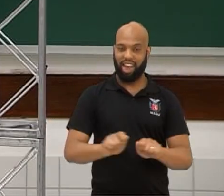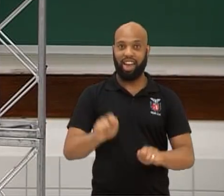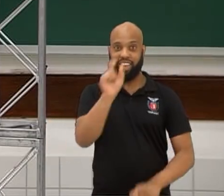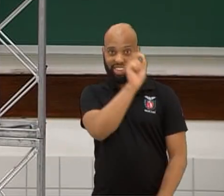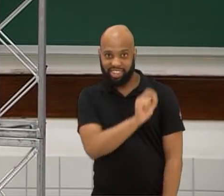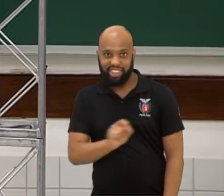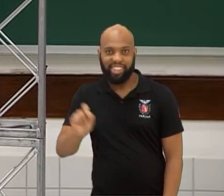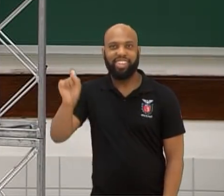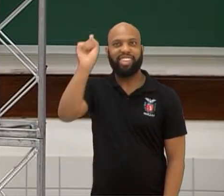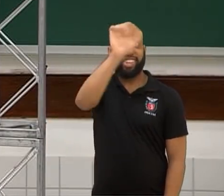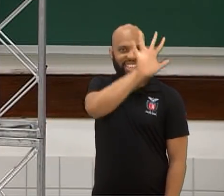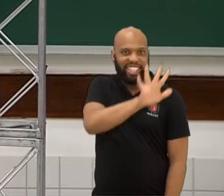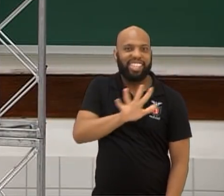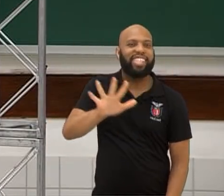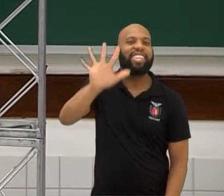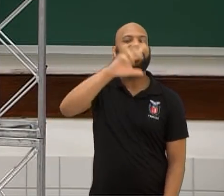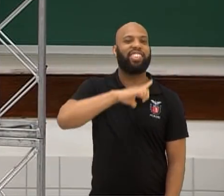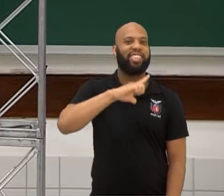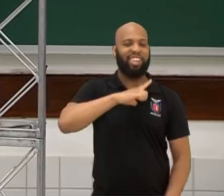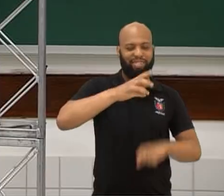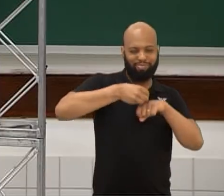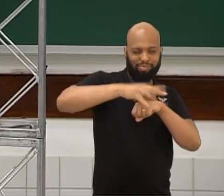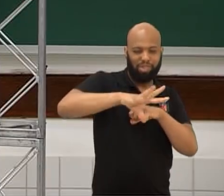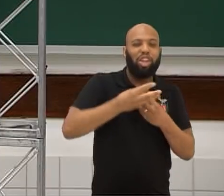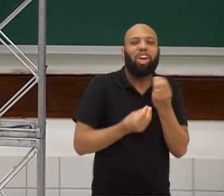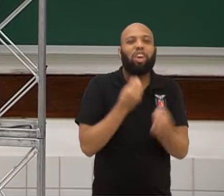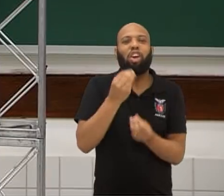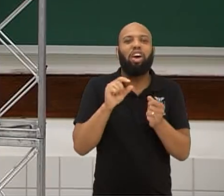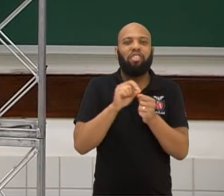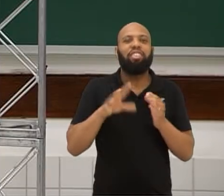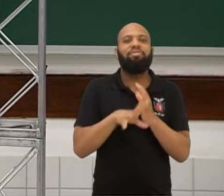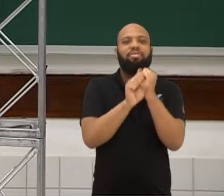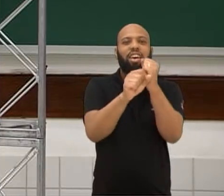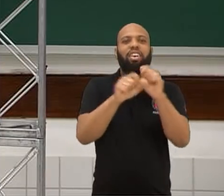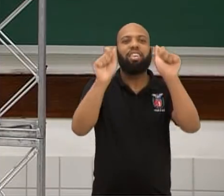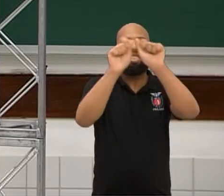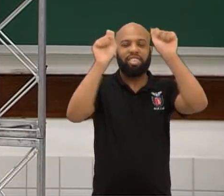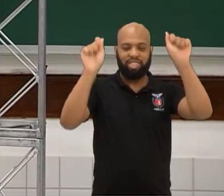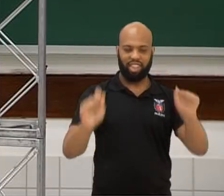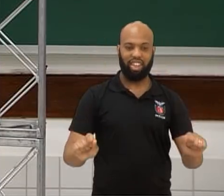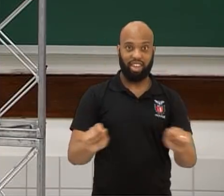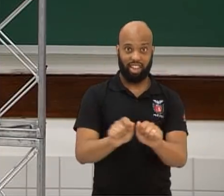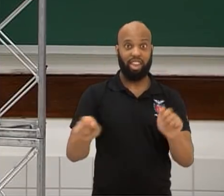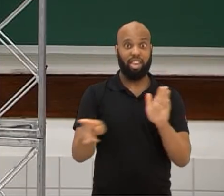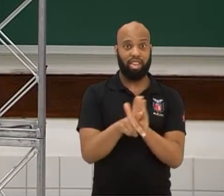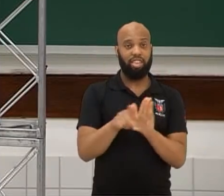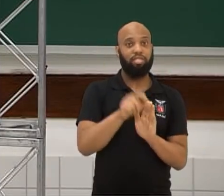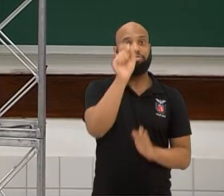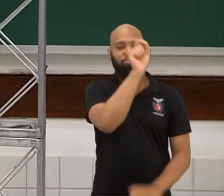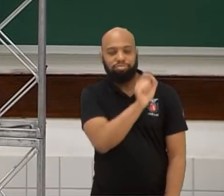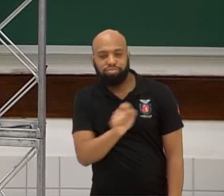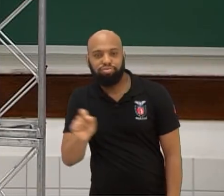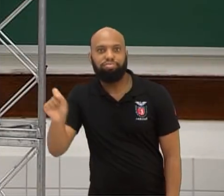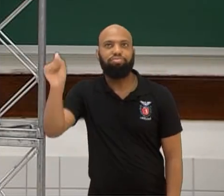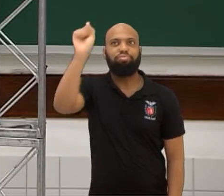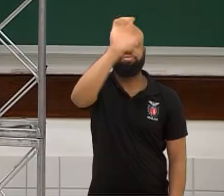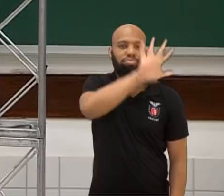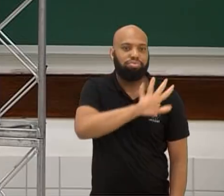dando um spoiler para vocês, né? Como que a gente faz para calcular essa área desse círculo? Sabendo que